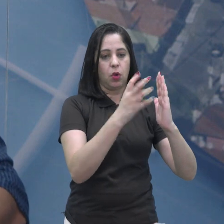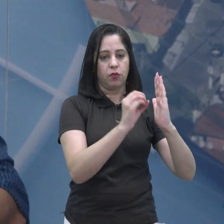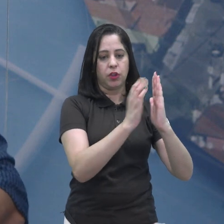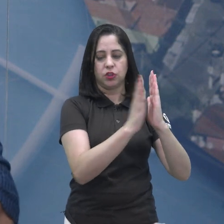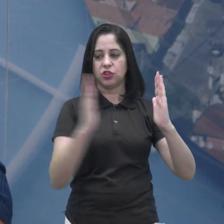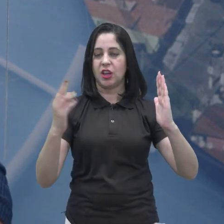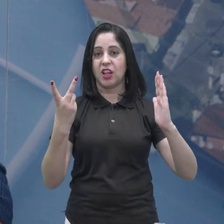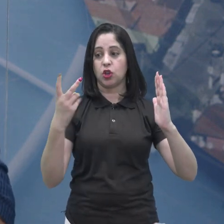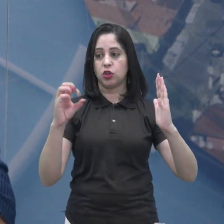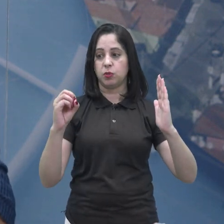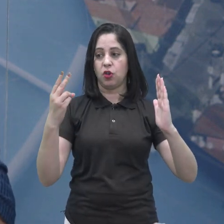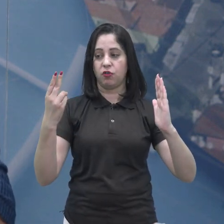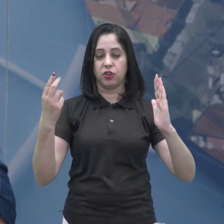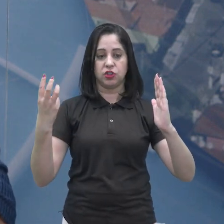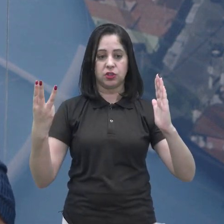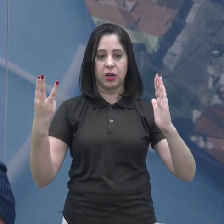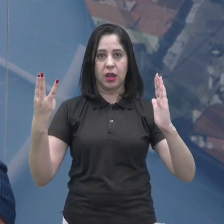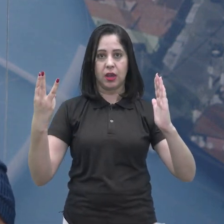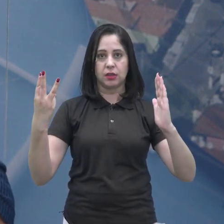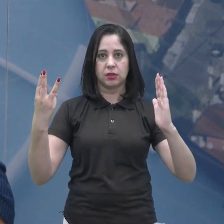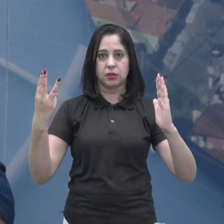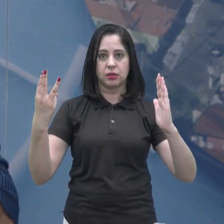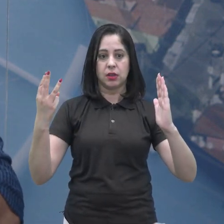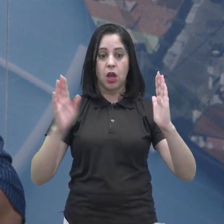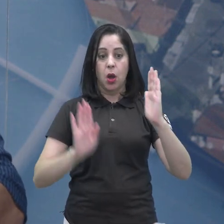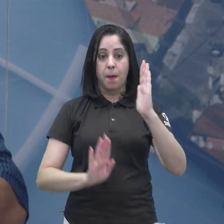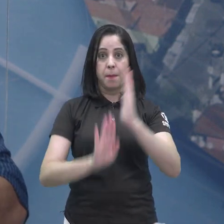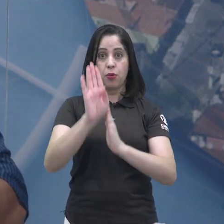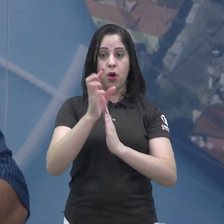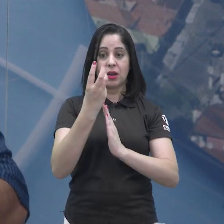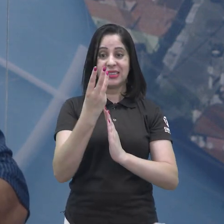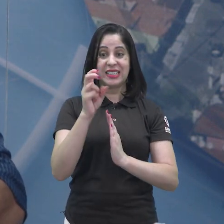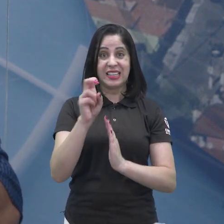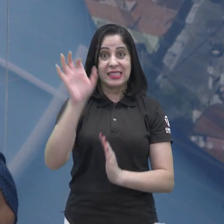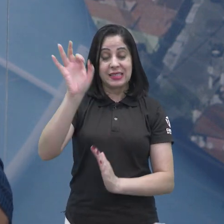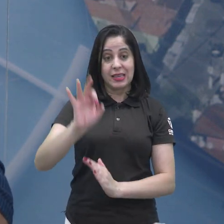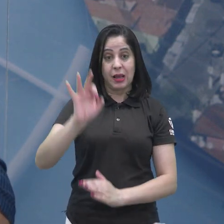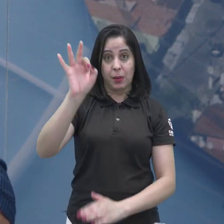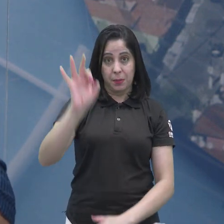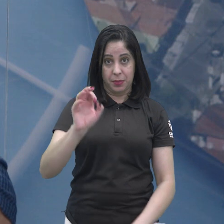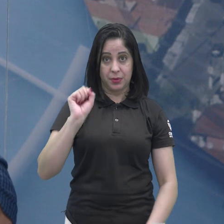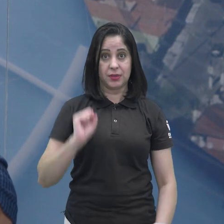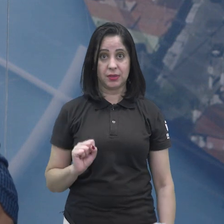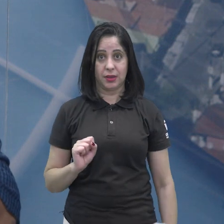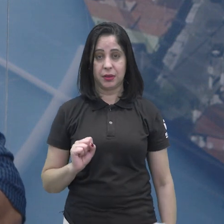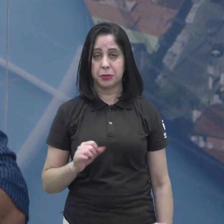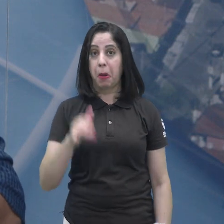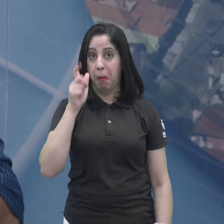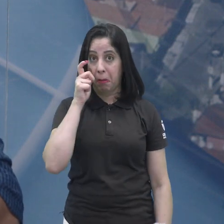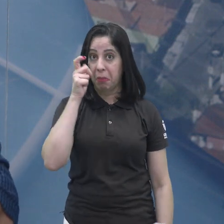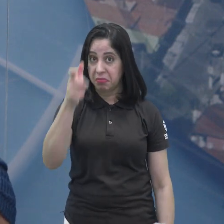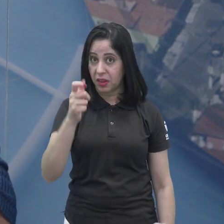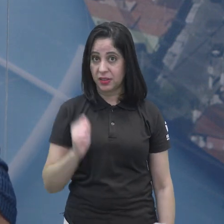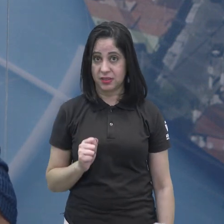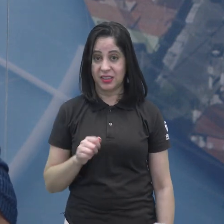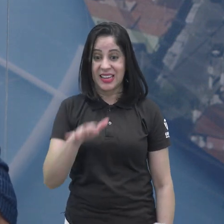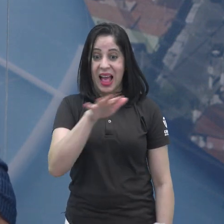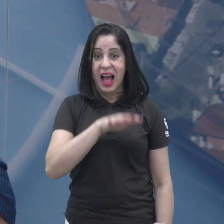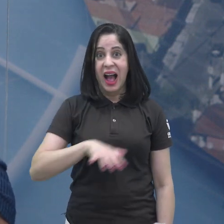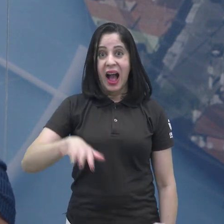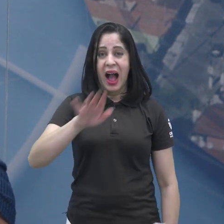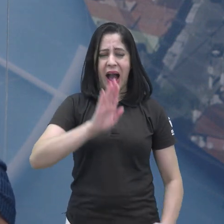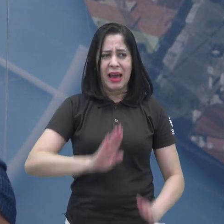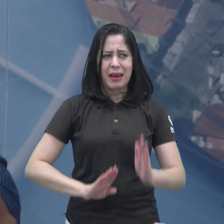Brasil aumentou 35% de 2020 a 2023. E olha que interessante, o